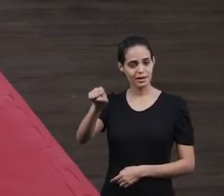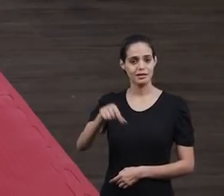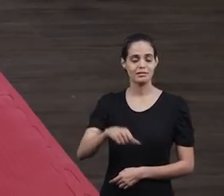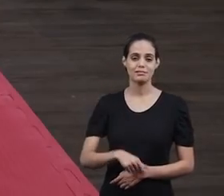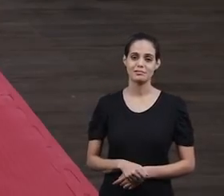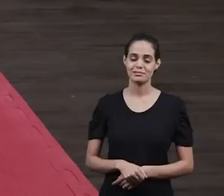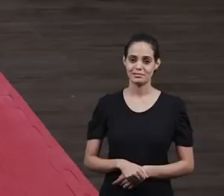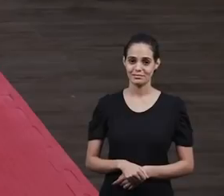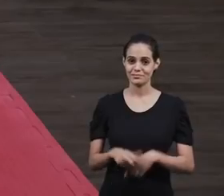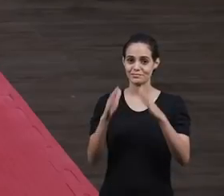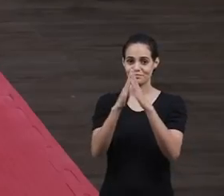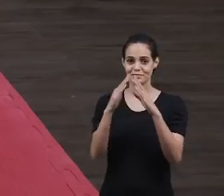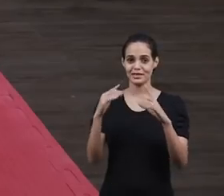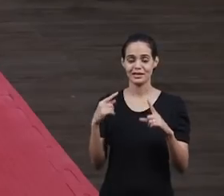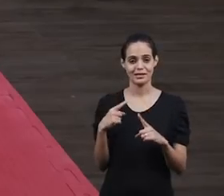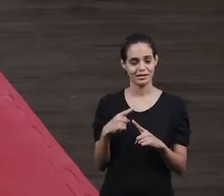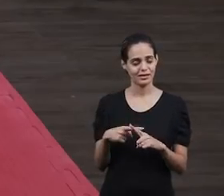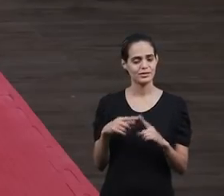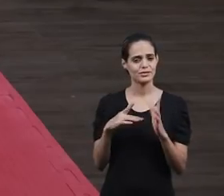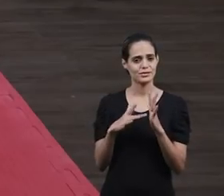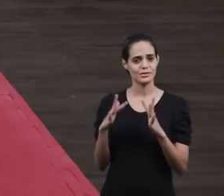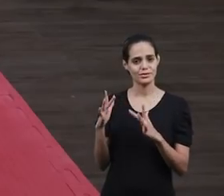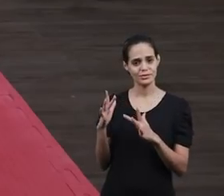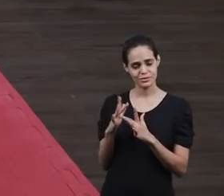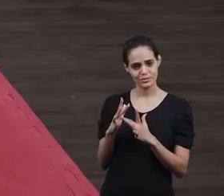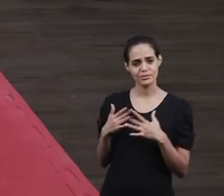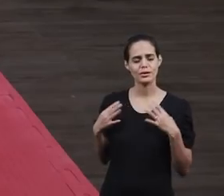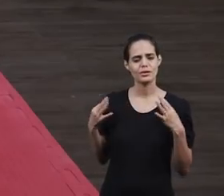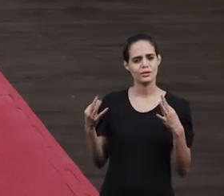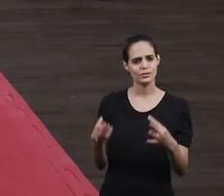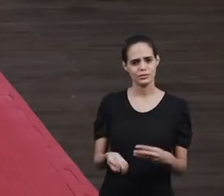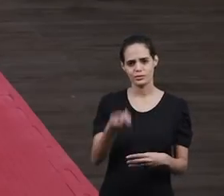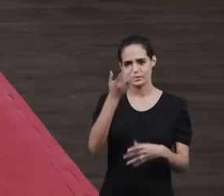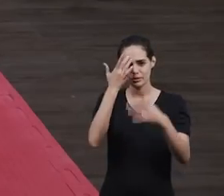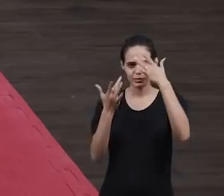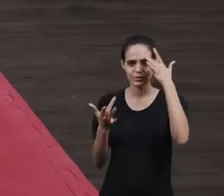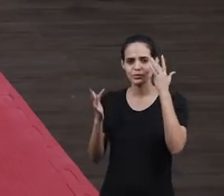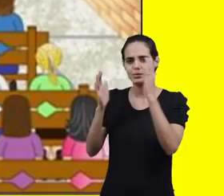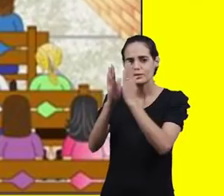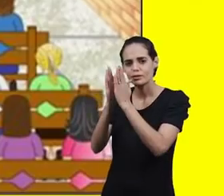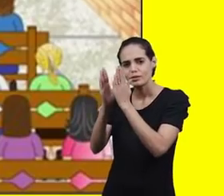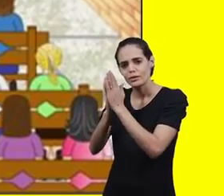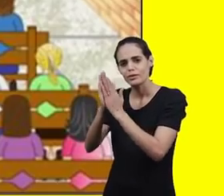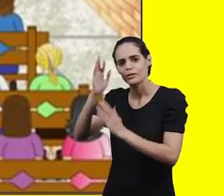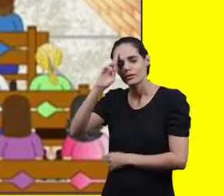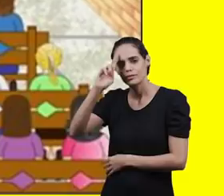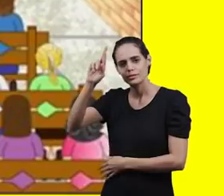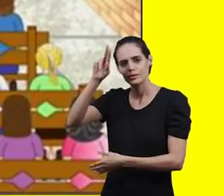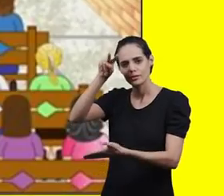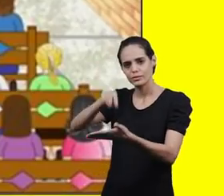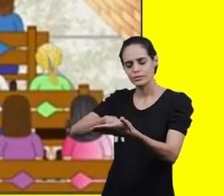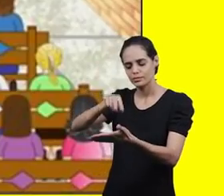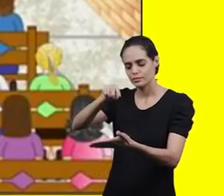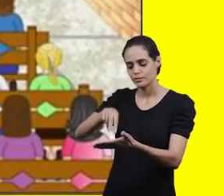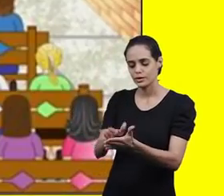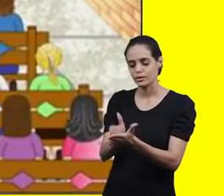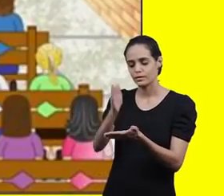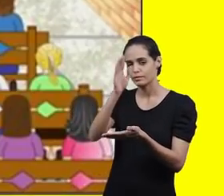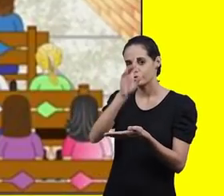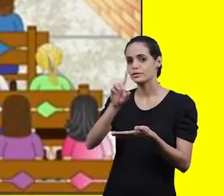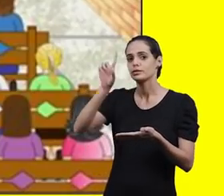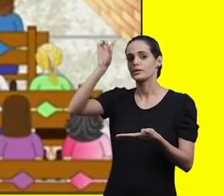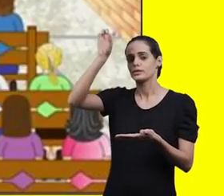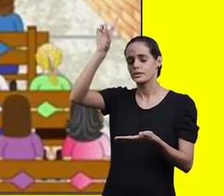são a Igreja de Jesus. Olhem só, são todos aqueles que buscam o Senhor, que oram, que